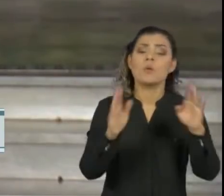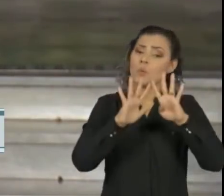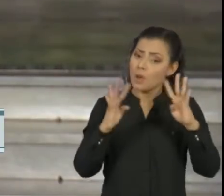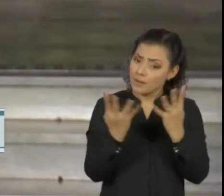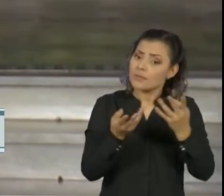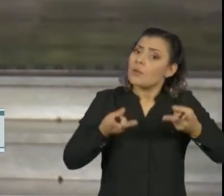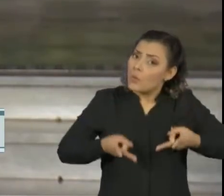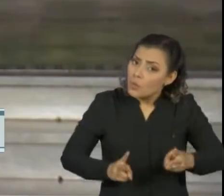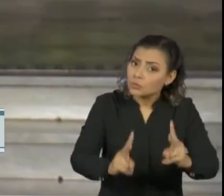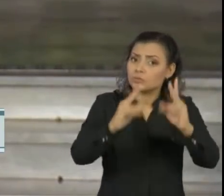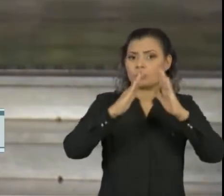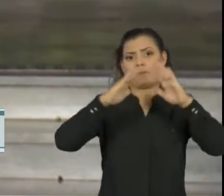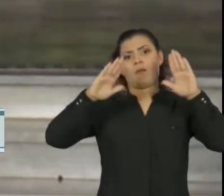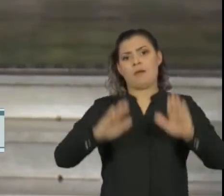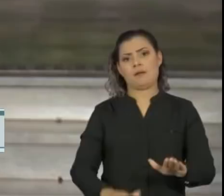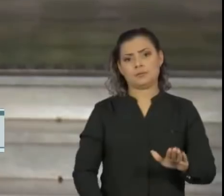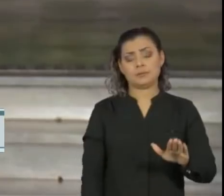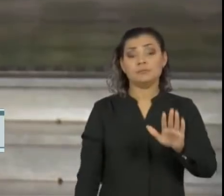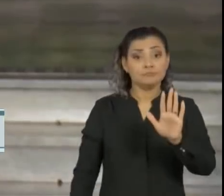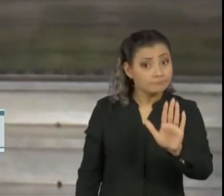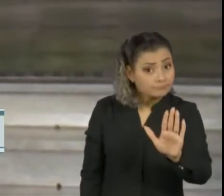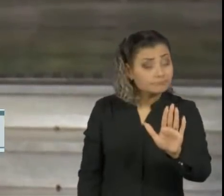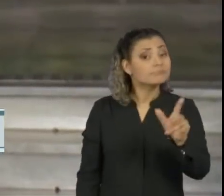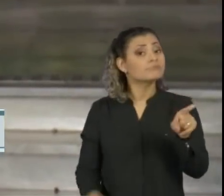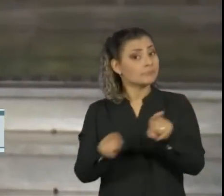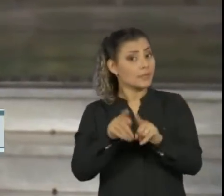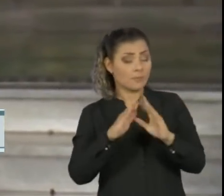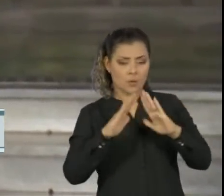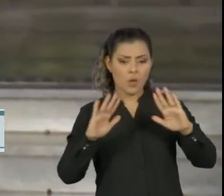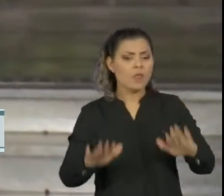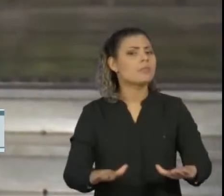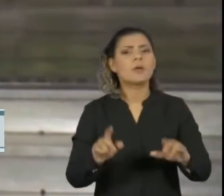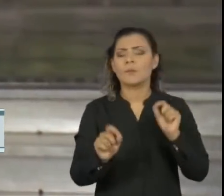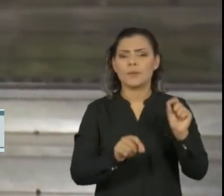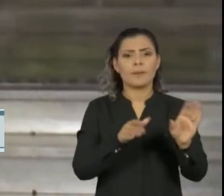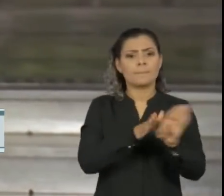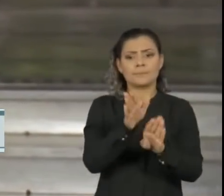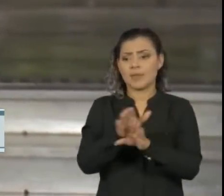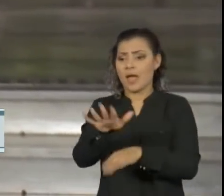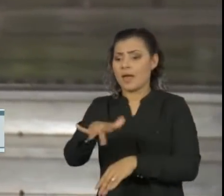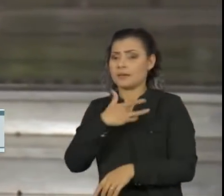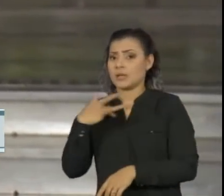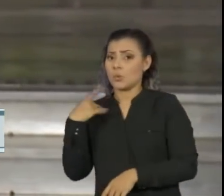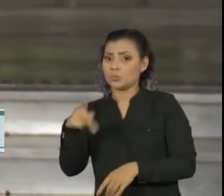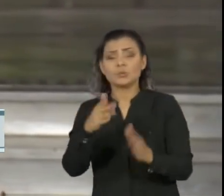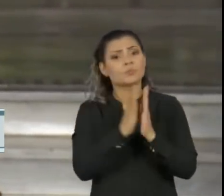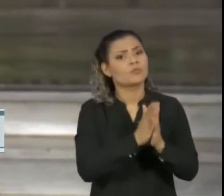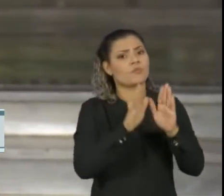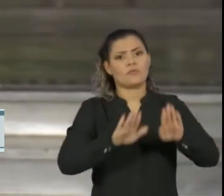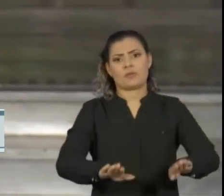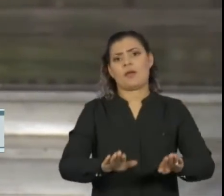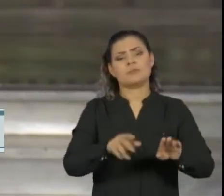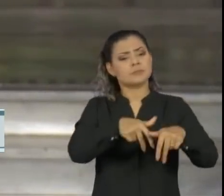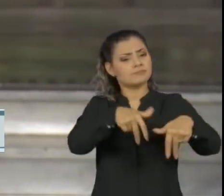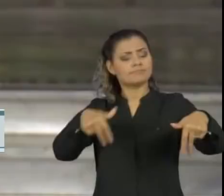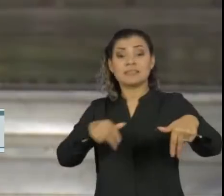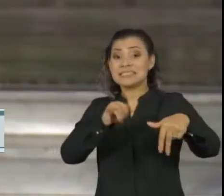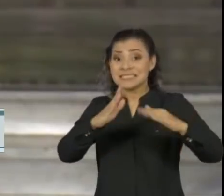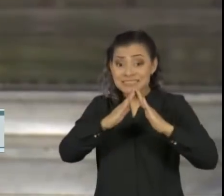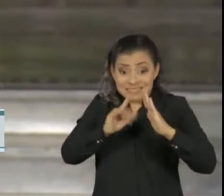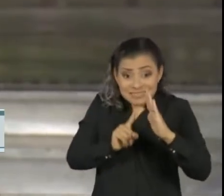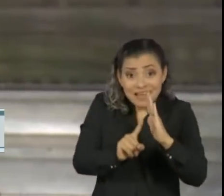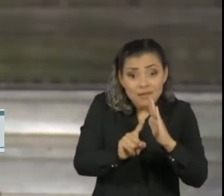ela continua. E dentro dessa quarentena, a melhor recomendação da medicina é para que fiquem em casa. Se tiverem que